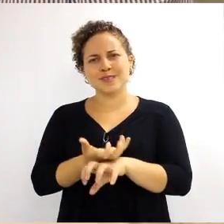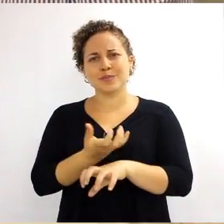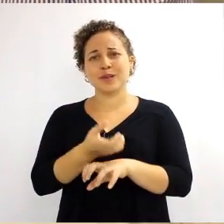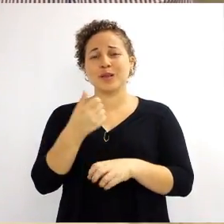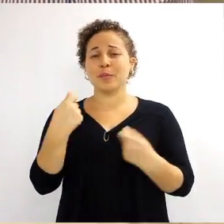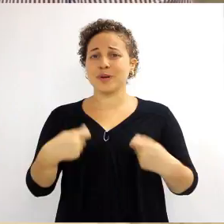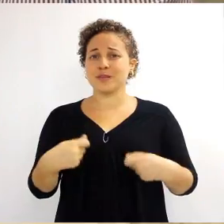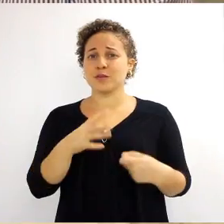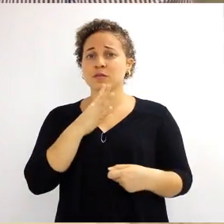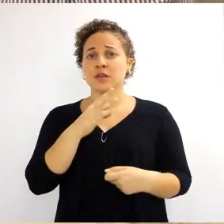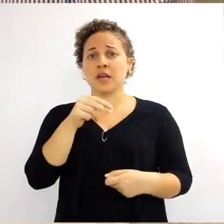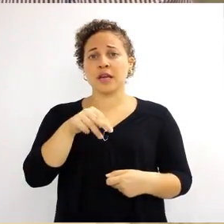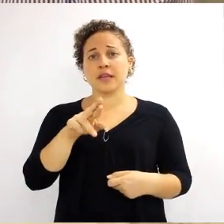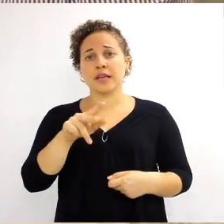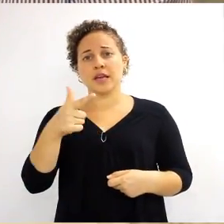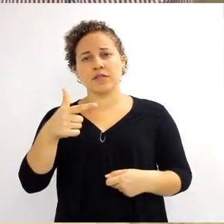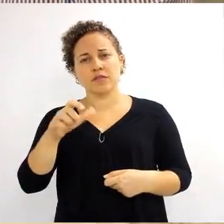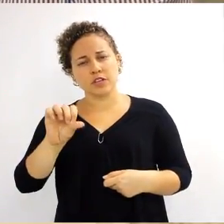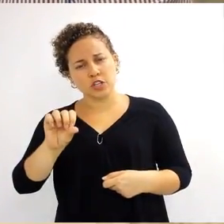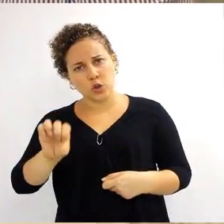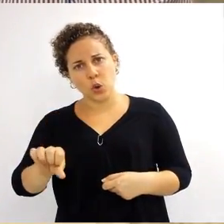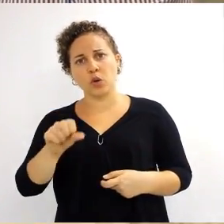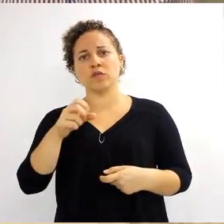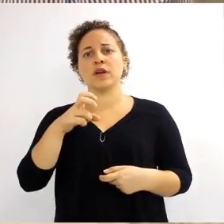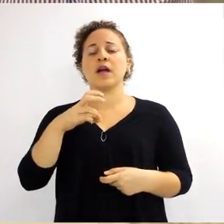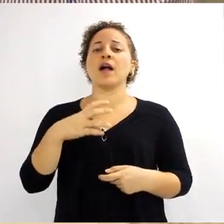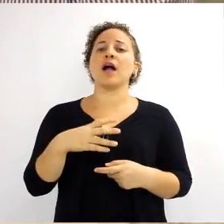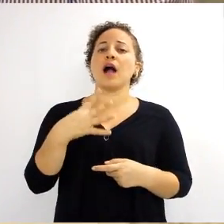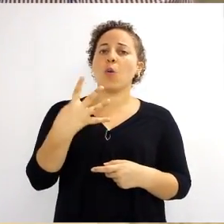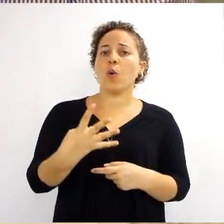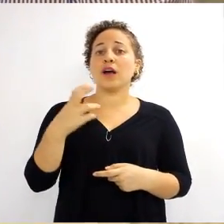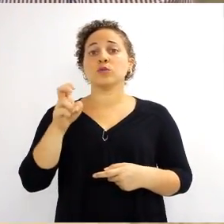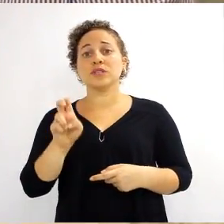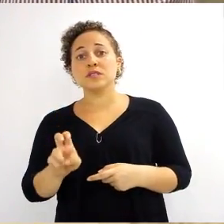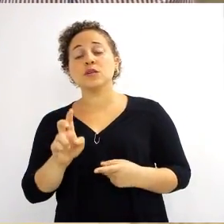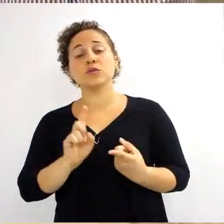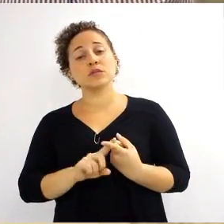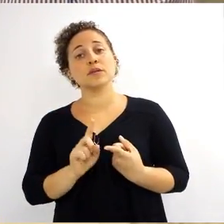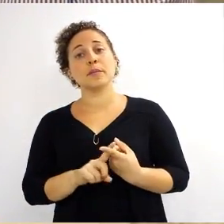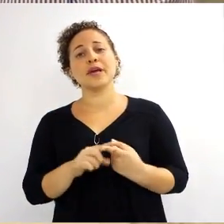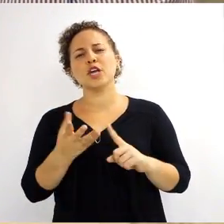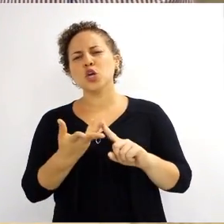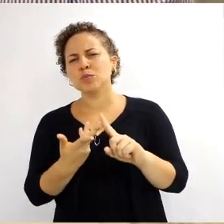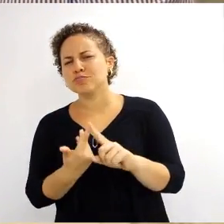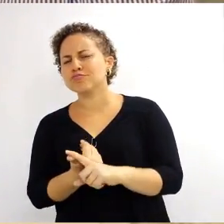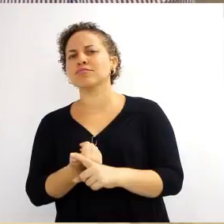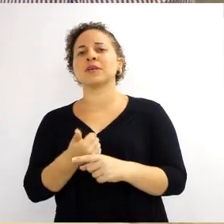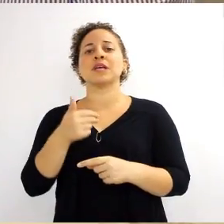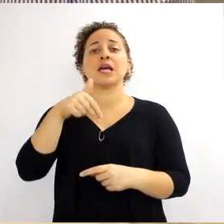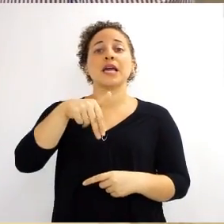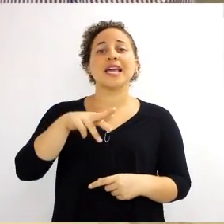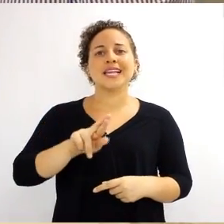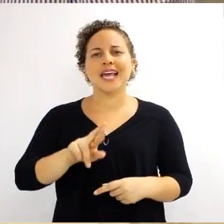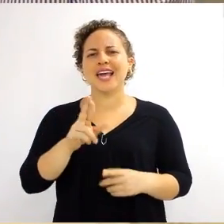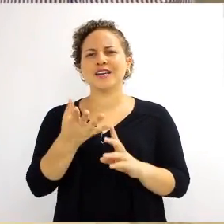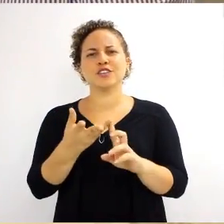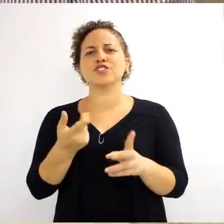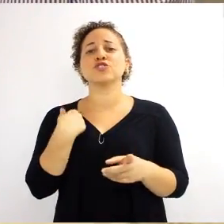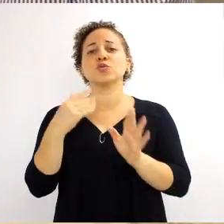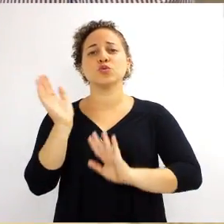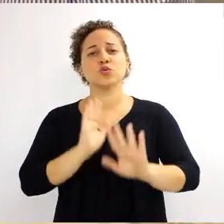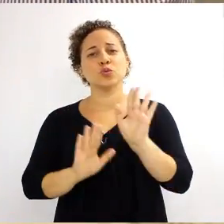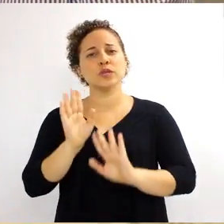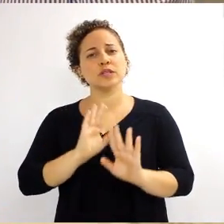a NR 29, a 4, a 5 e outras normas que vão tangenciando essa questão da prevenção dos riscos de